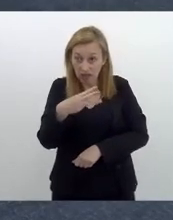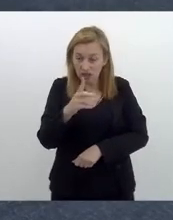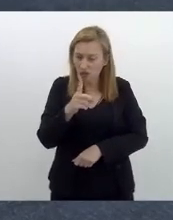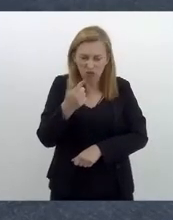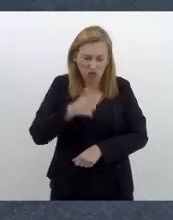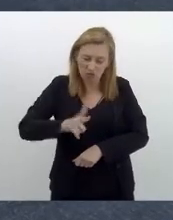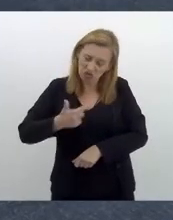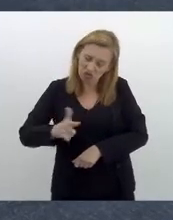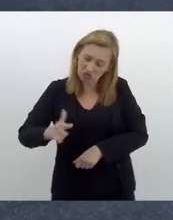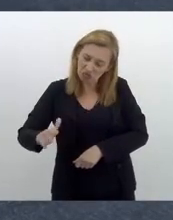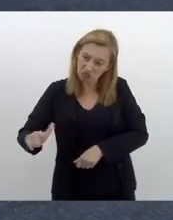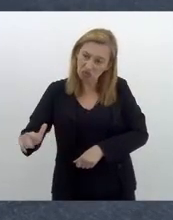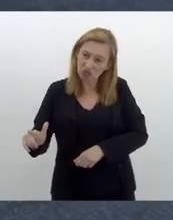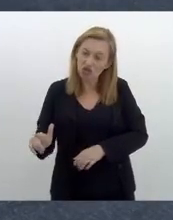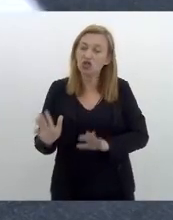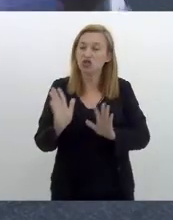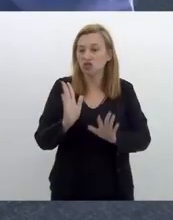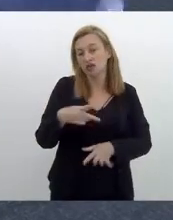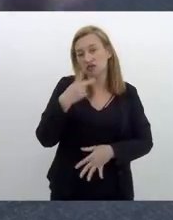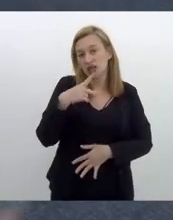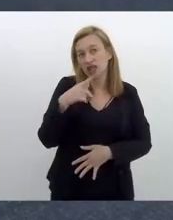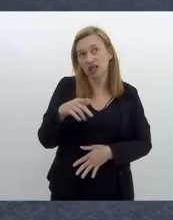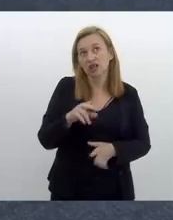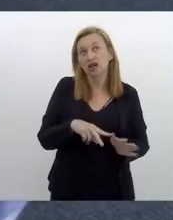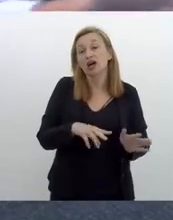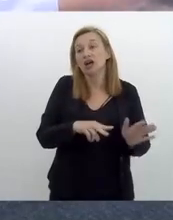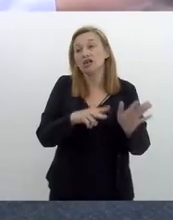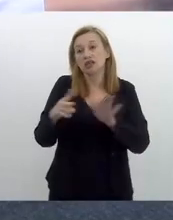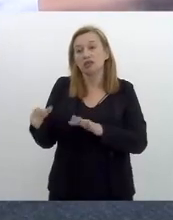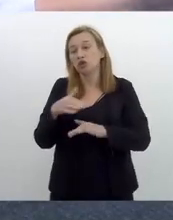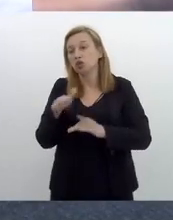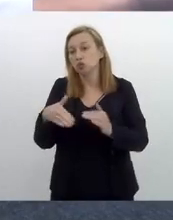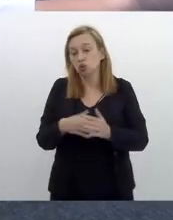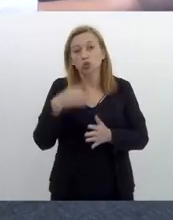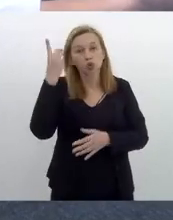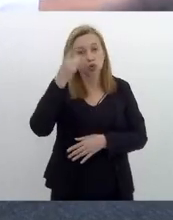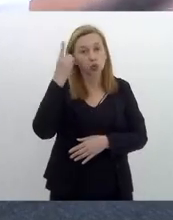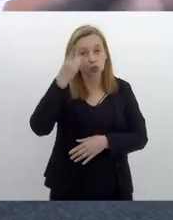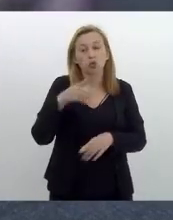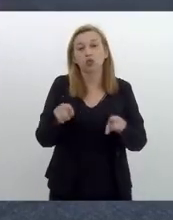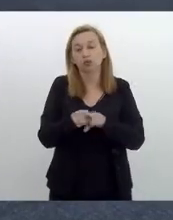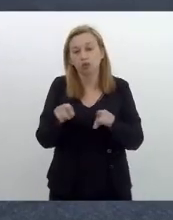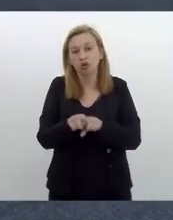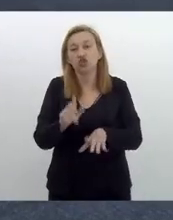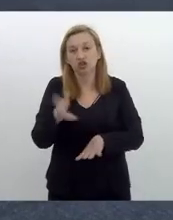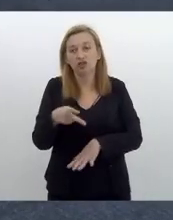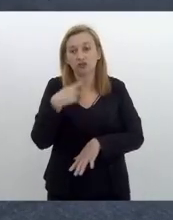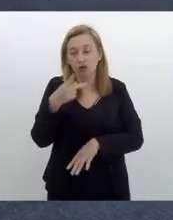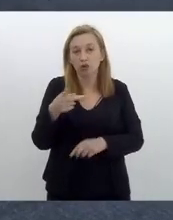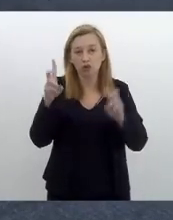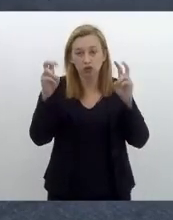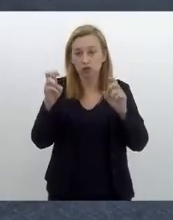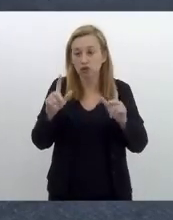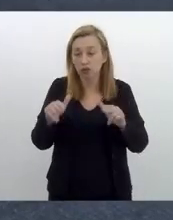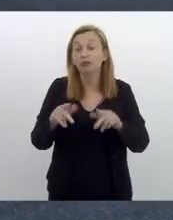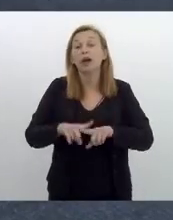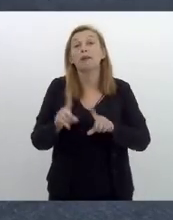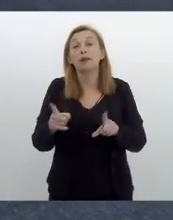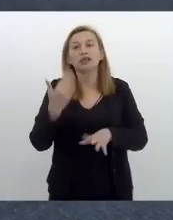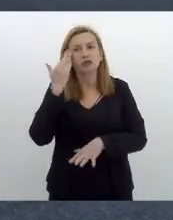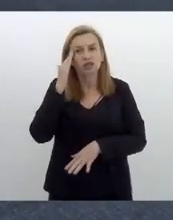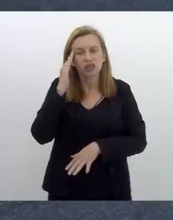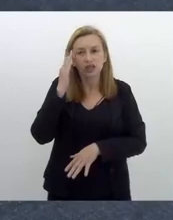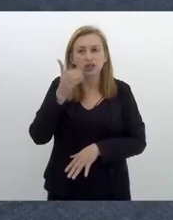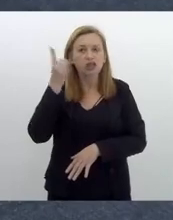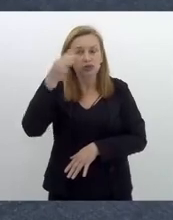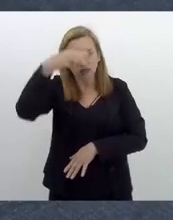repetir intervenções que eu já fiz aqui essa semana inteira e que deputados que me antecederam já colocaram mas Marcio eu entendi que a situação